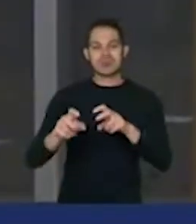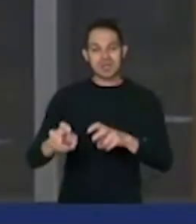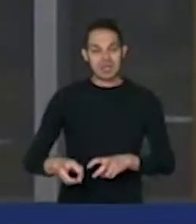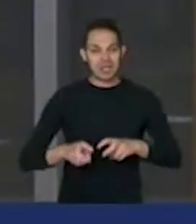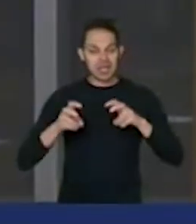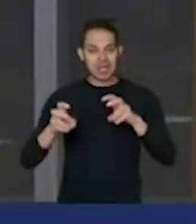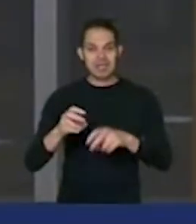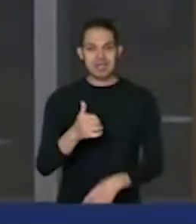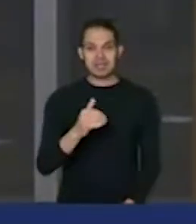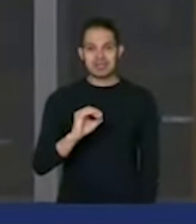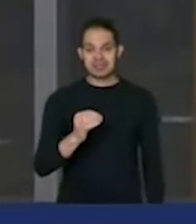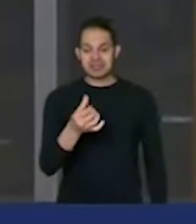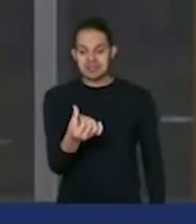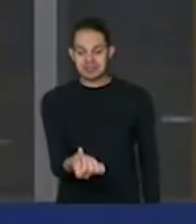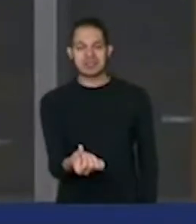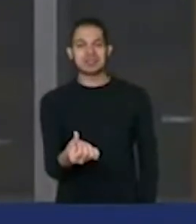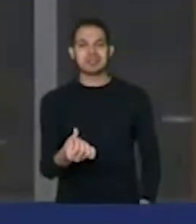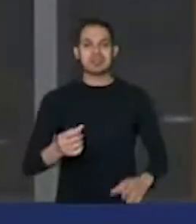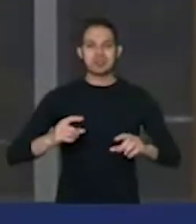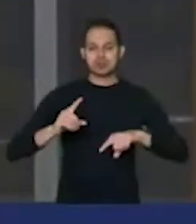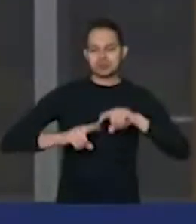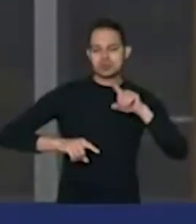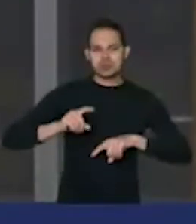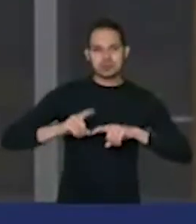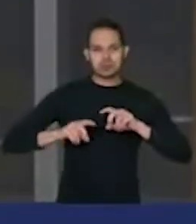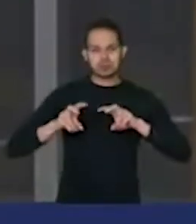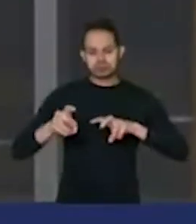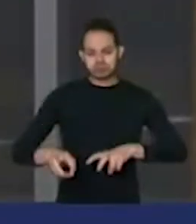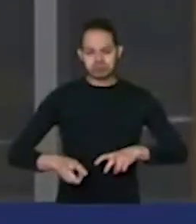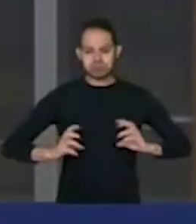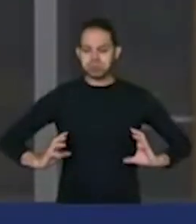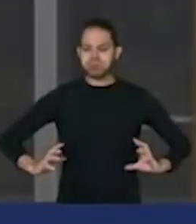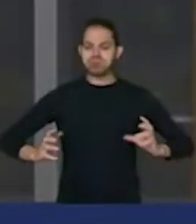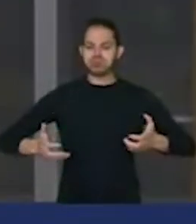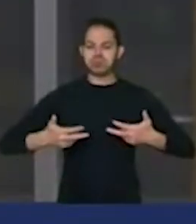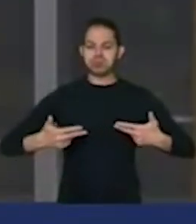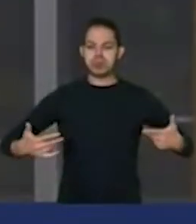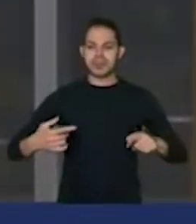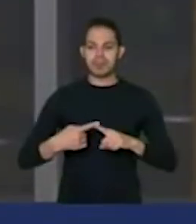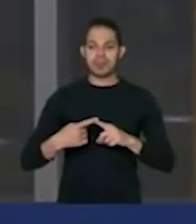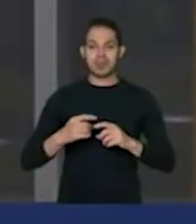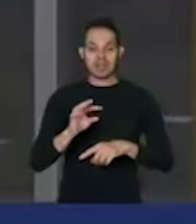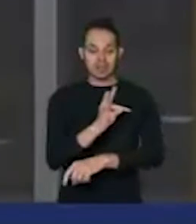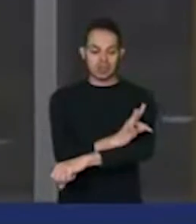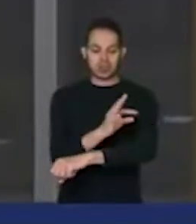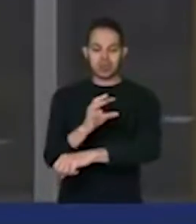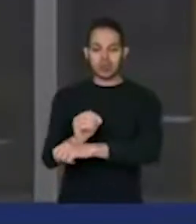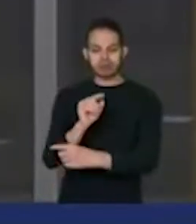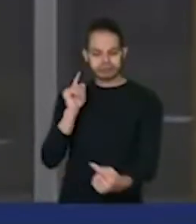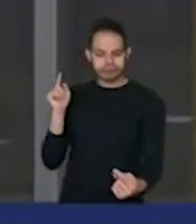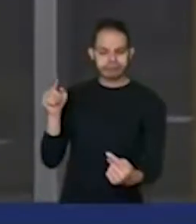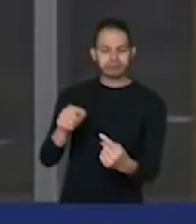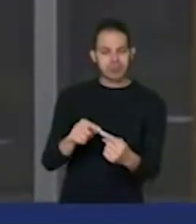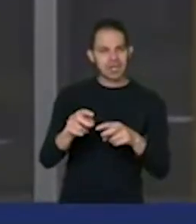trator, grade e arado, porque o Tocantins é um estado com vocação para a agricultura familiar. É